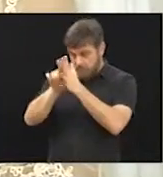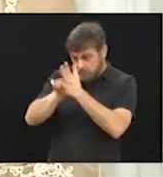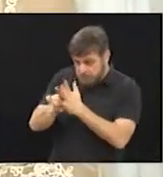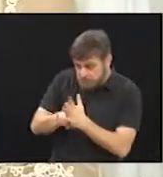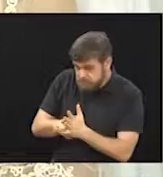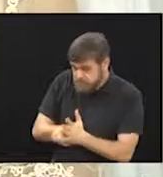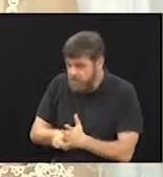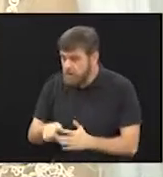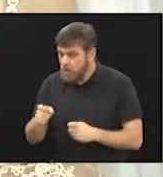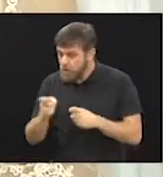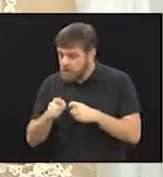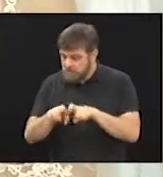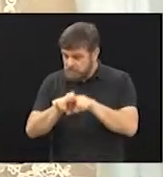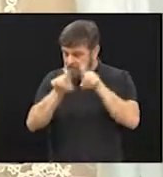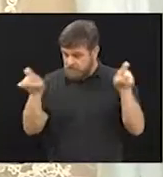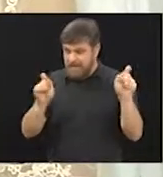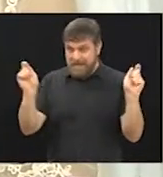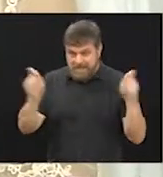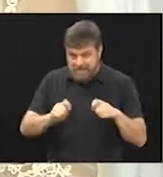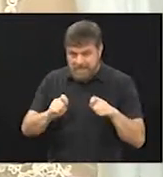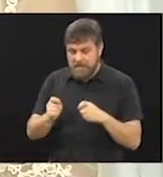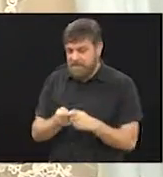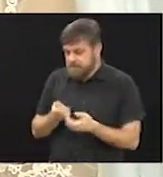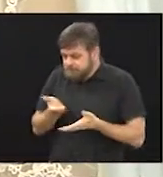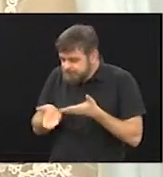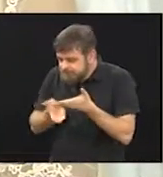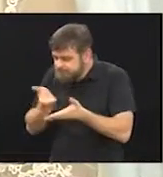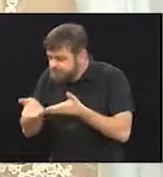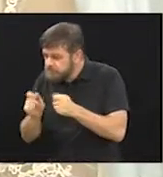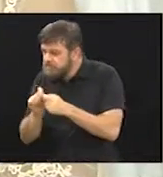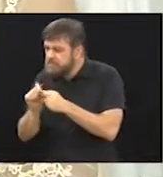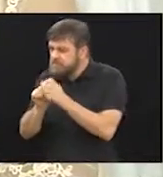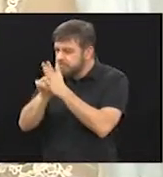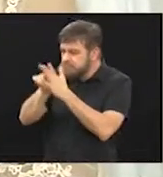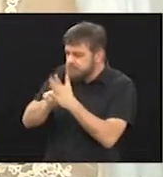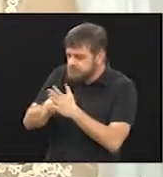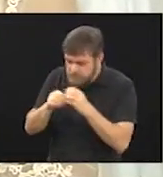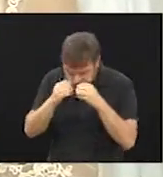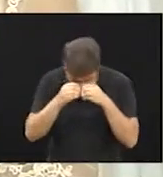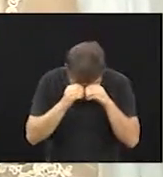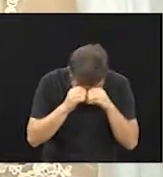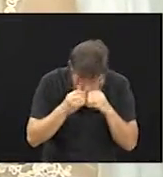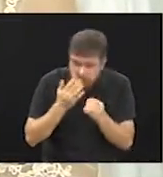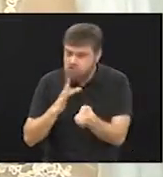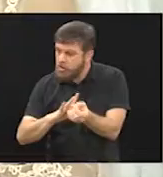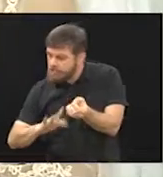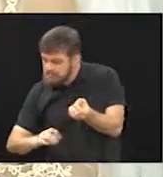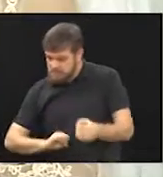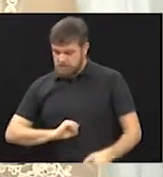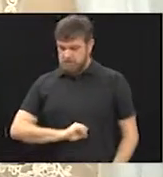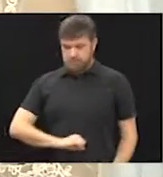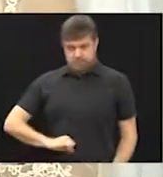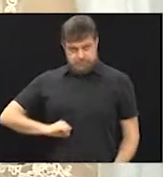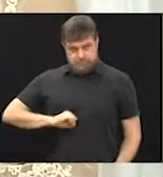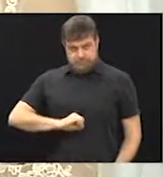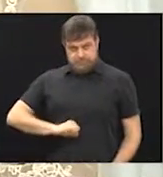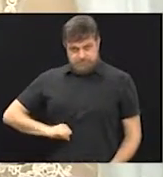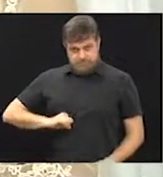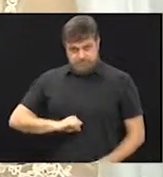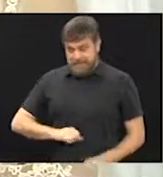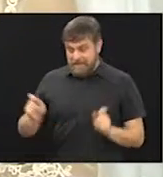rotina, o ginecologista pode e deve fazer alguns outros exames laboratoriais ou de imagem que